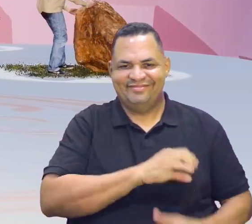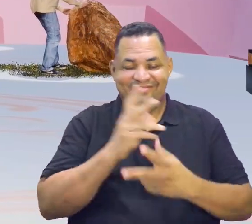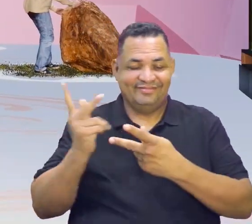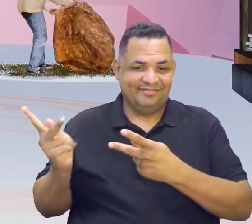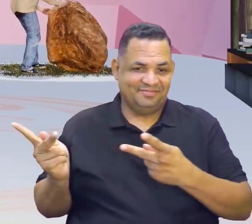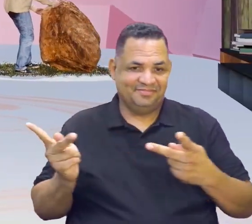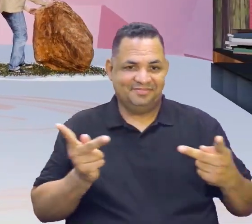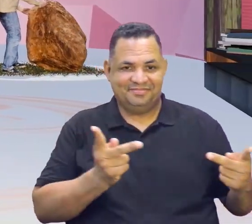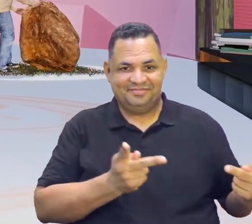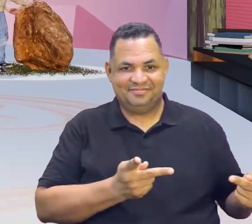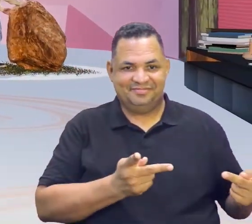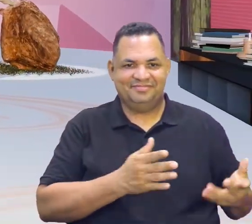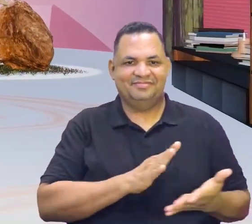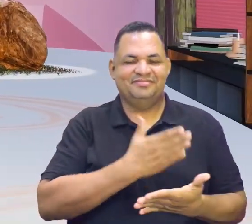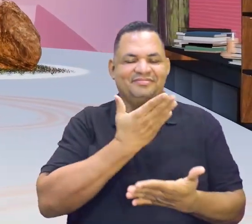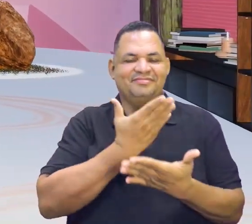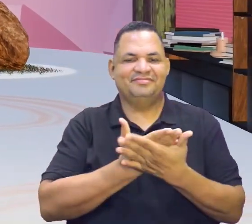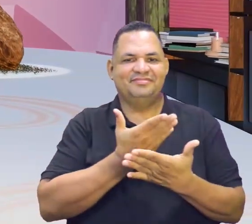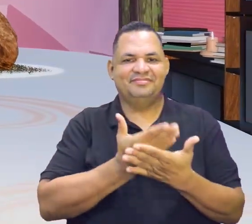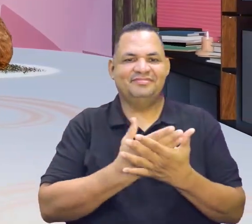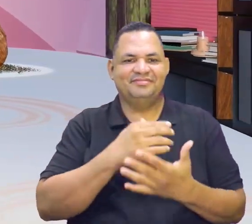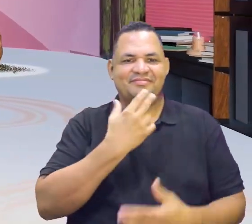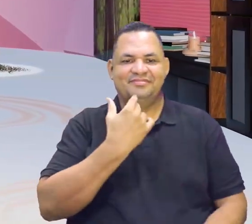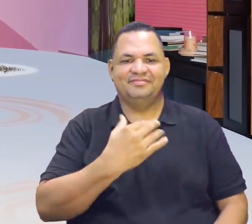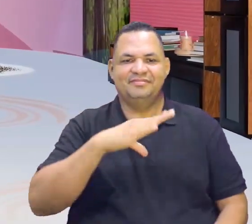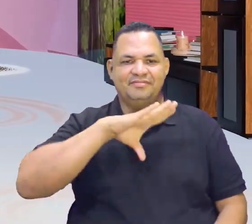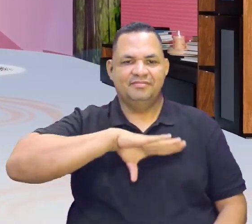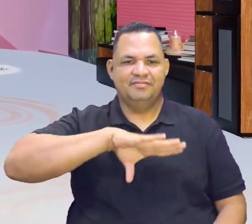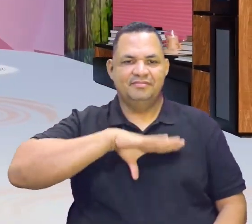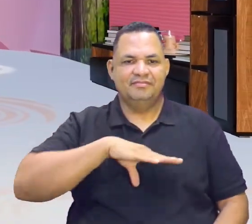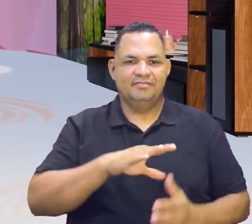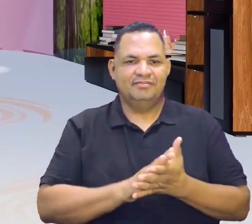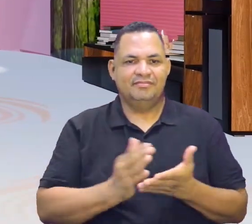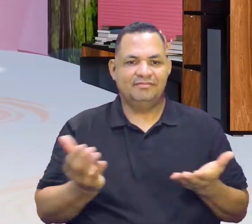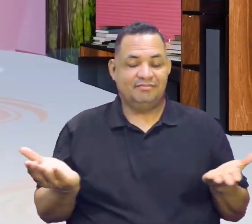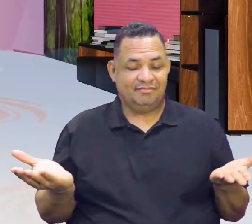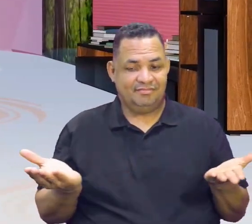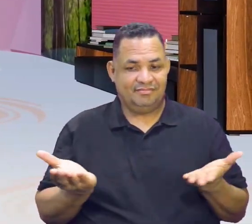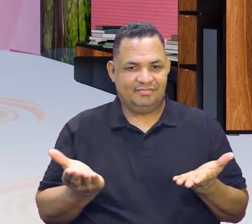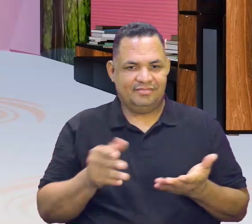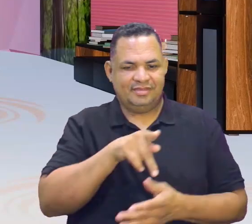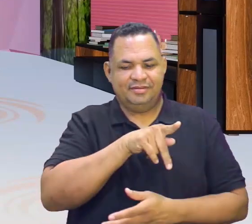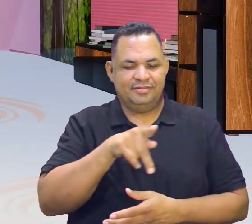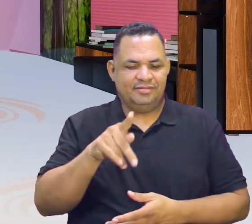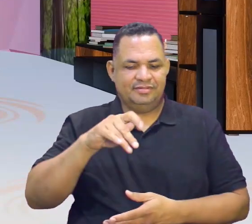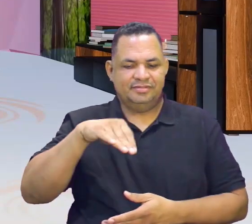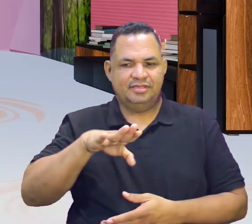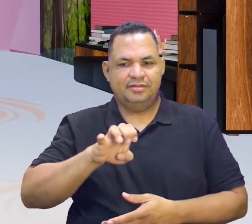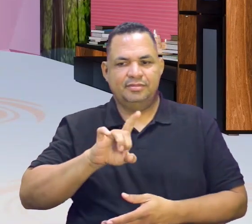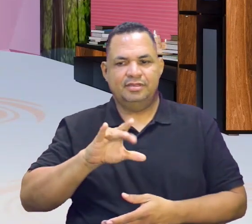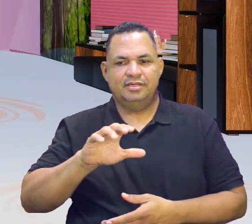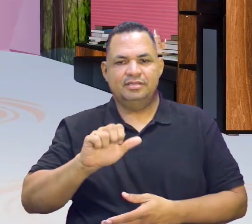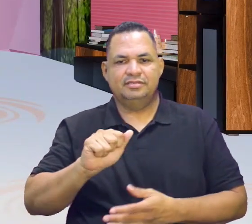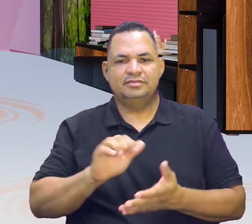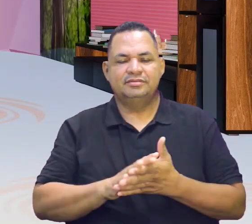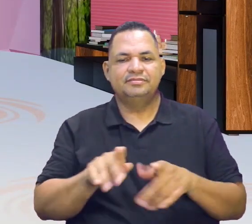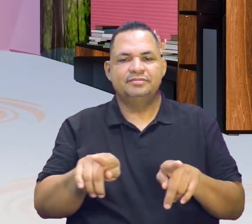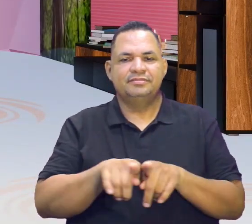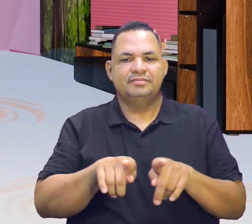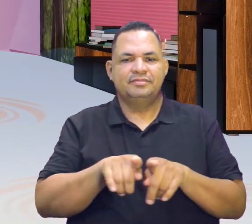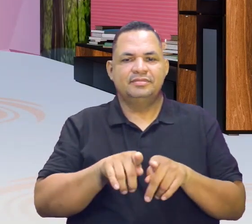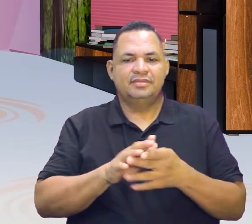Sejam bem-vindos a mais uma aula de língua portuguesa conosco, né, professora Márcia? E a